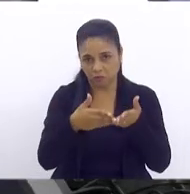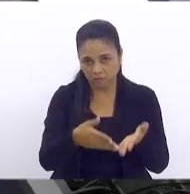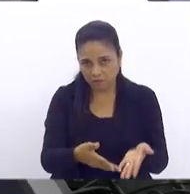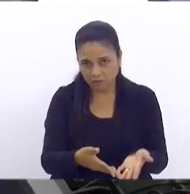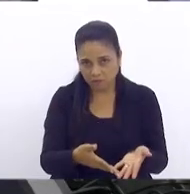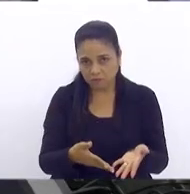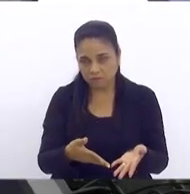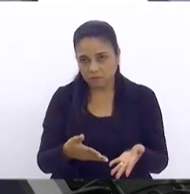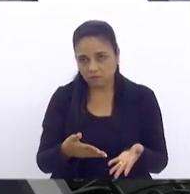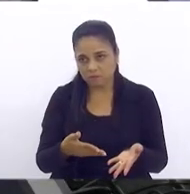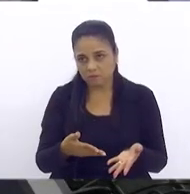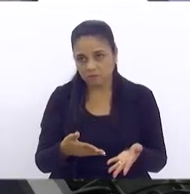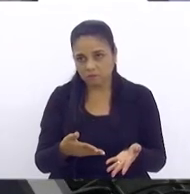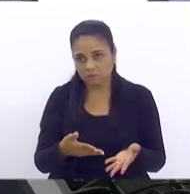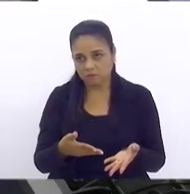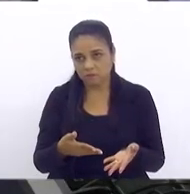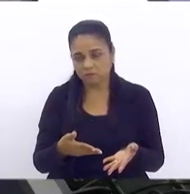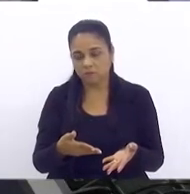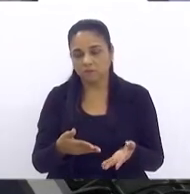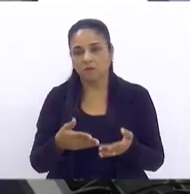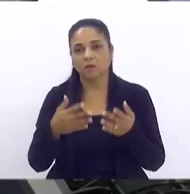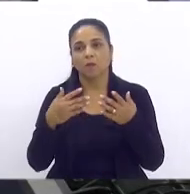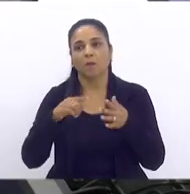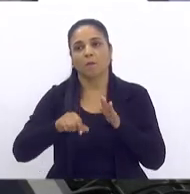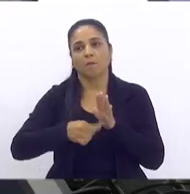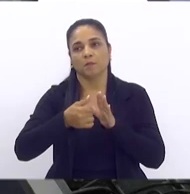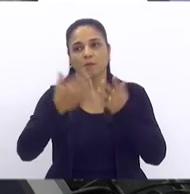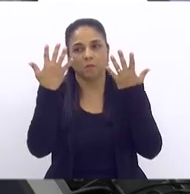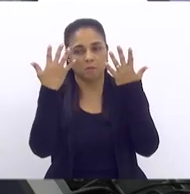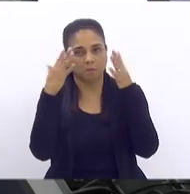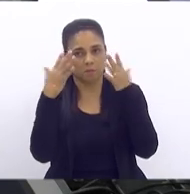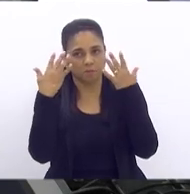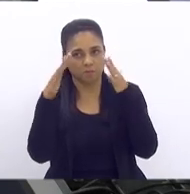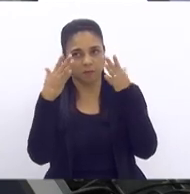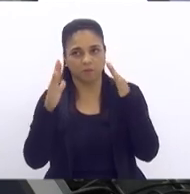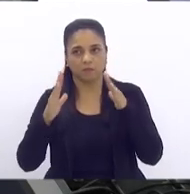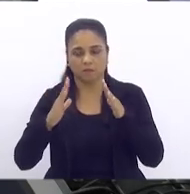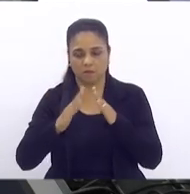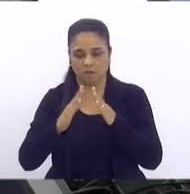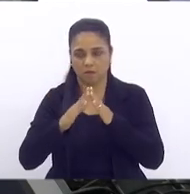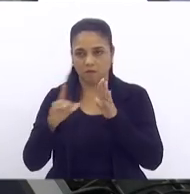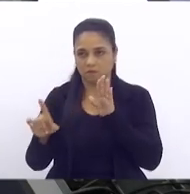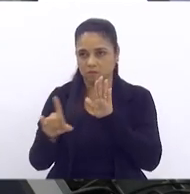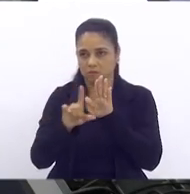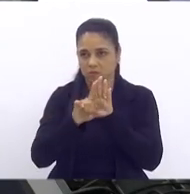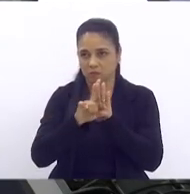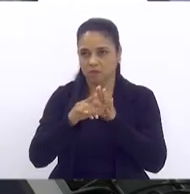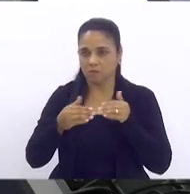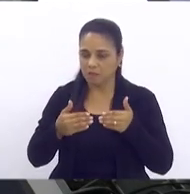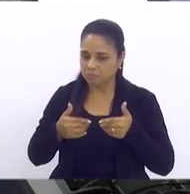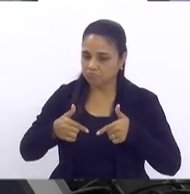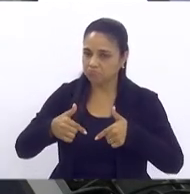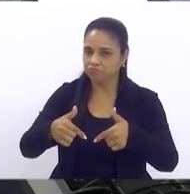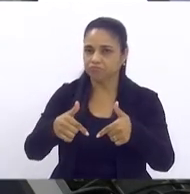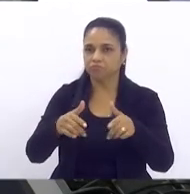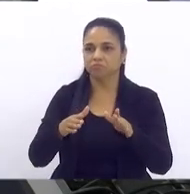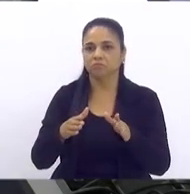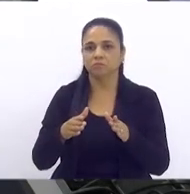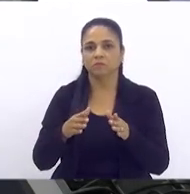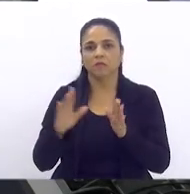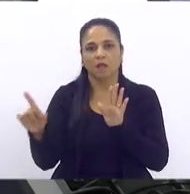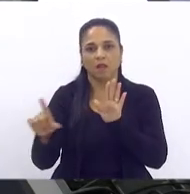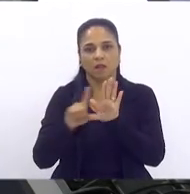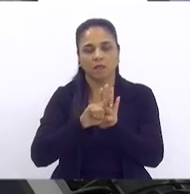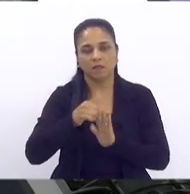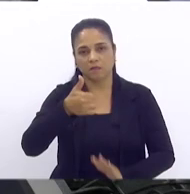primeiro gostaria de parabenizar a essa casa, tá, pela iniciativa e proposição da Lei